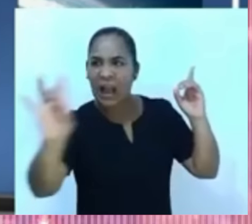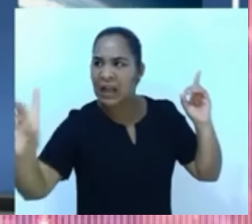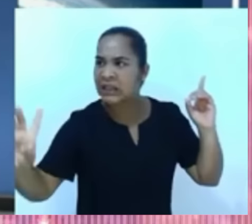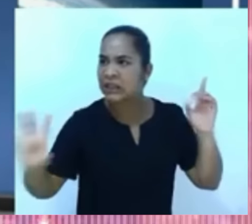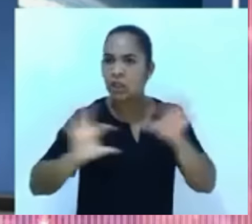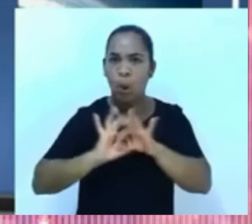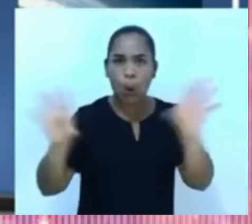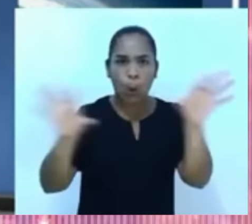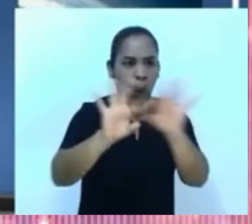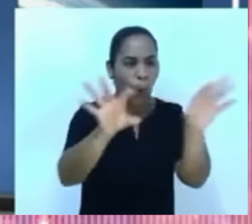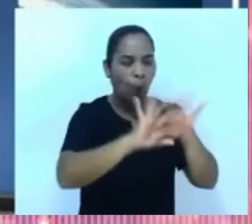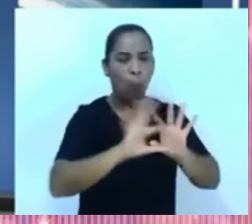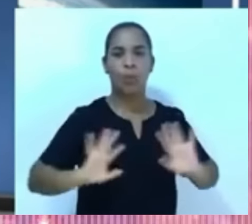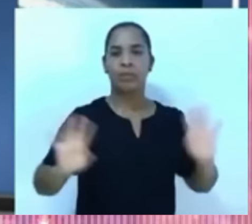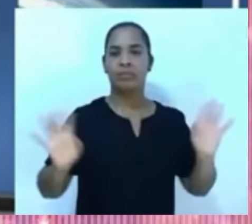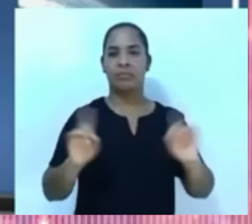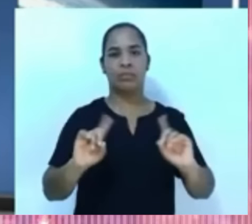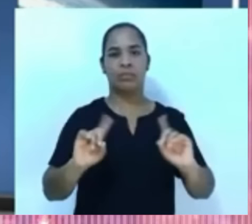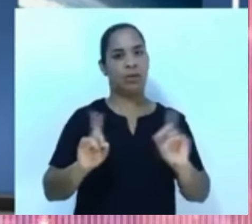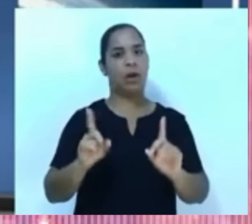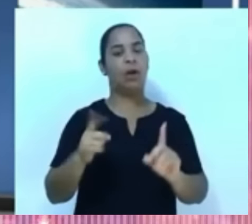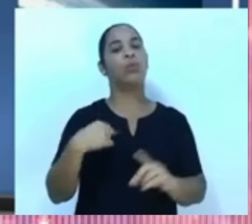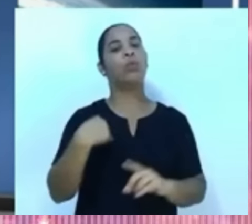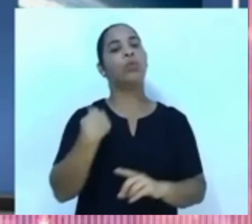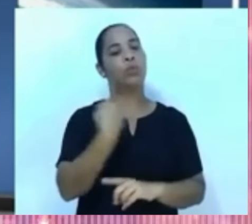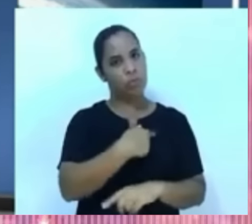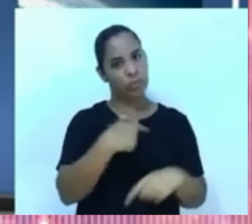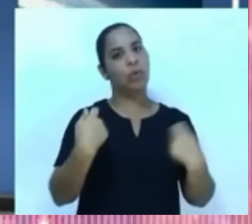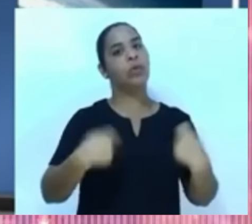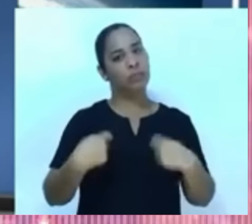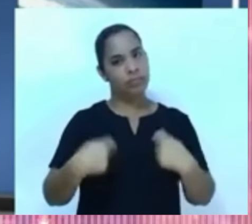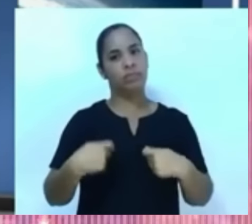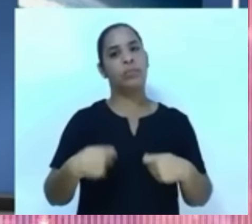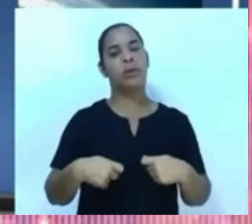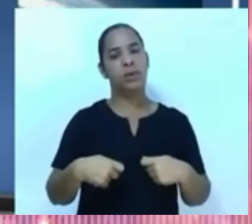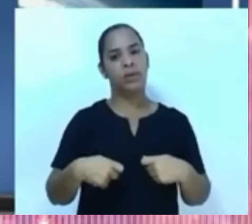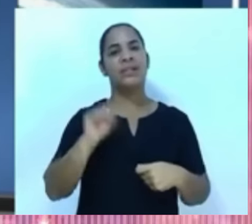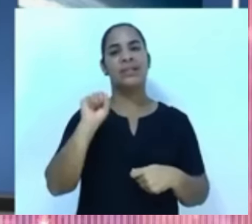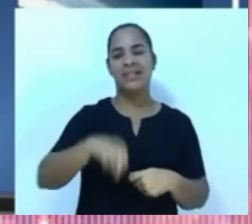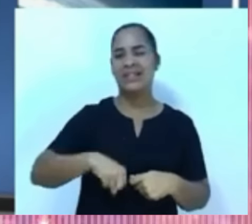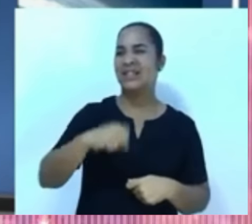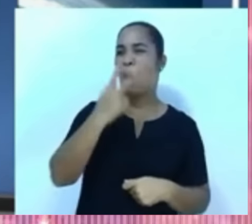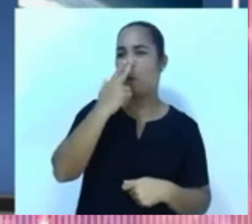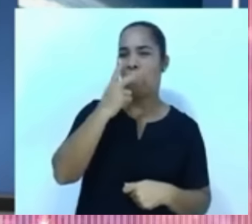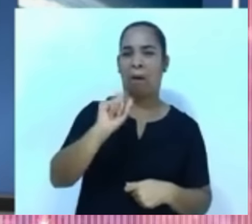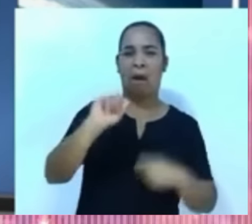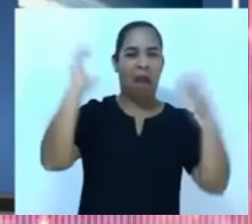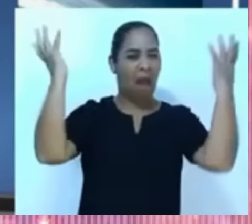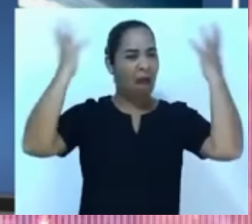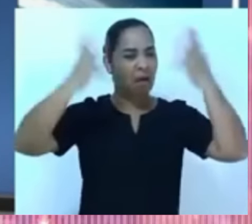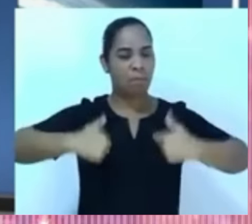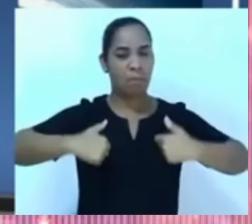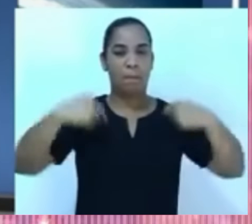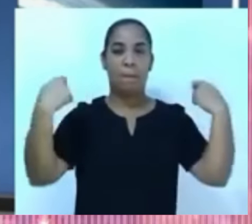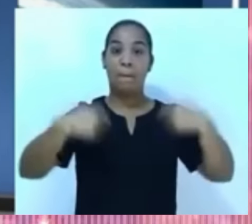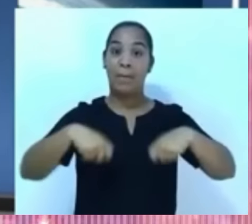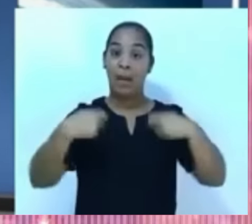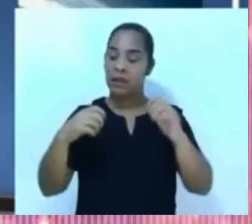bastem a nós próprios animais gregário necessitamos de calor